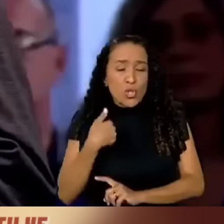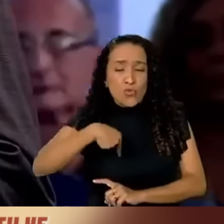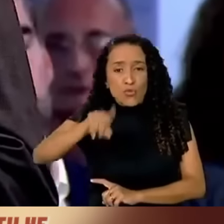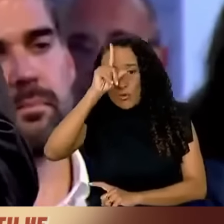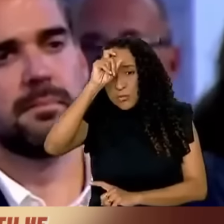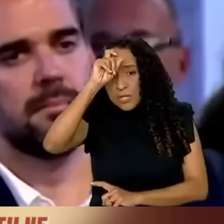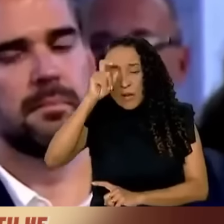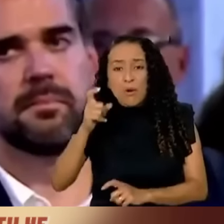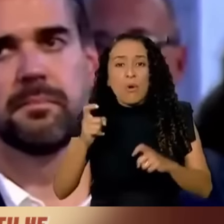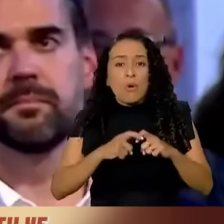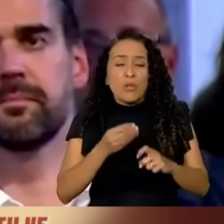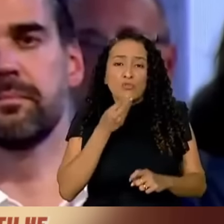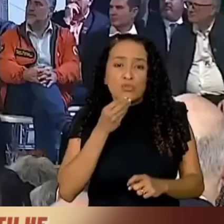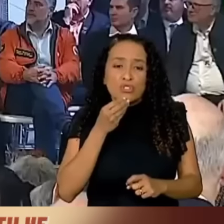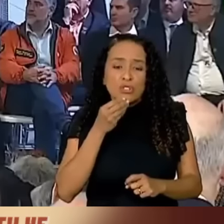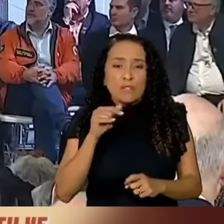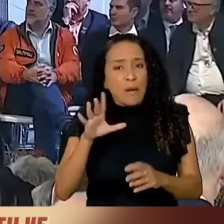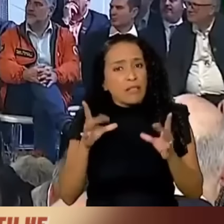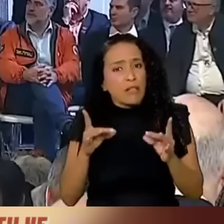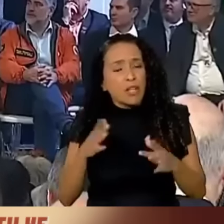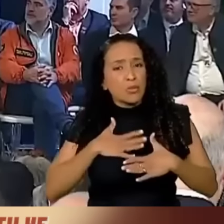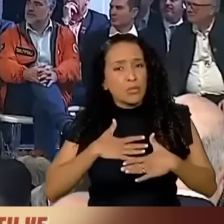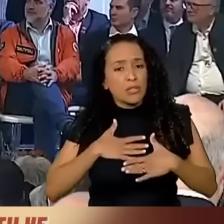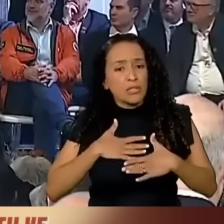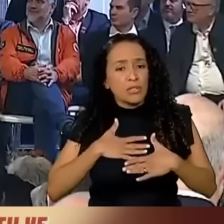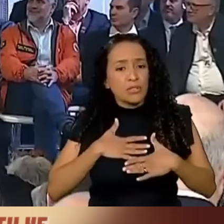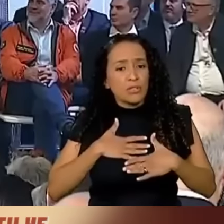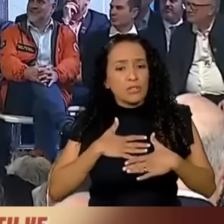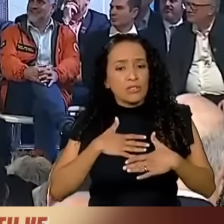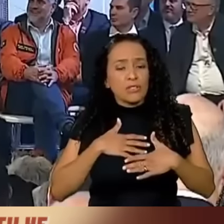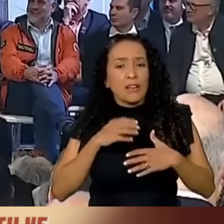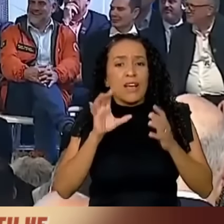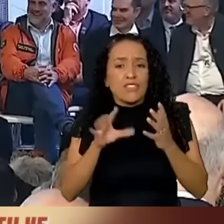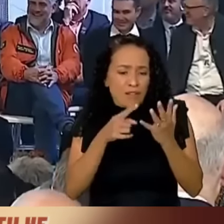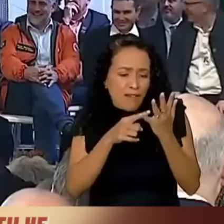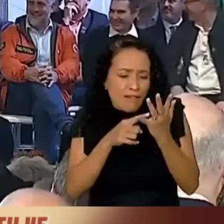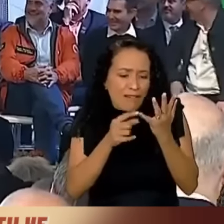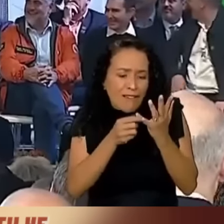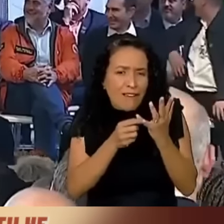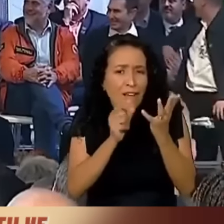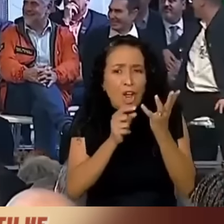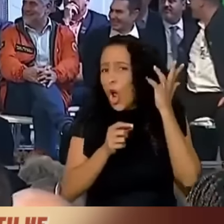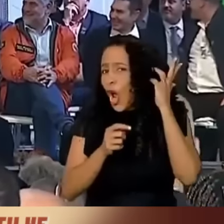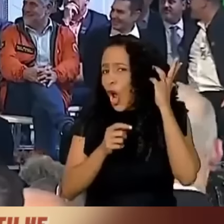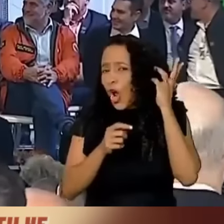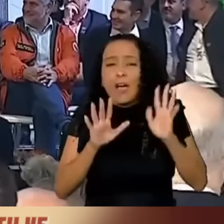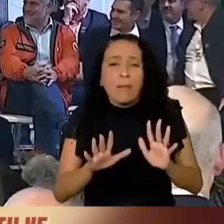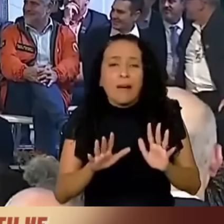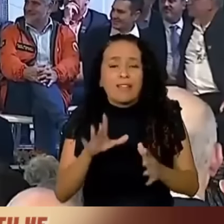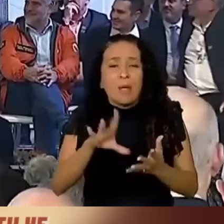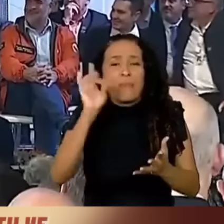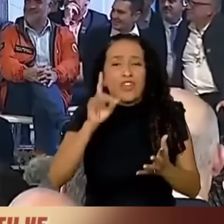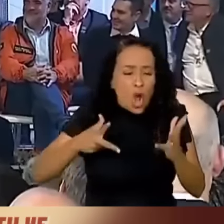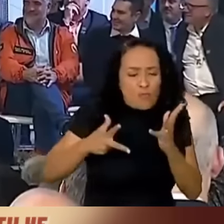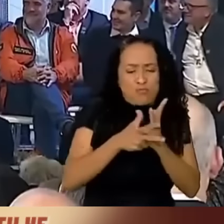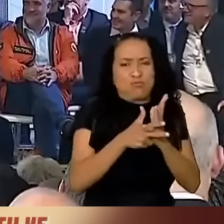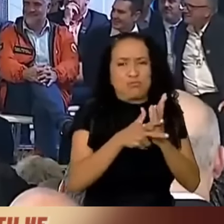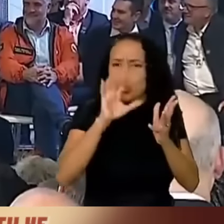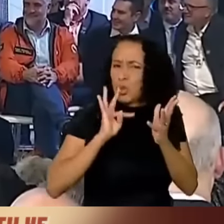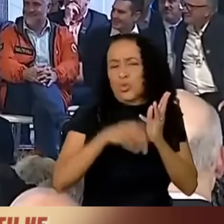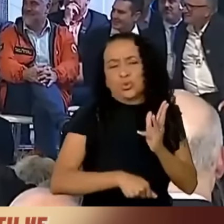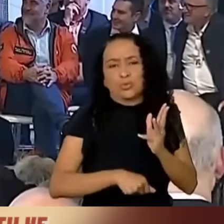hospital, o médico poderia ter sido mais delicado comigo e deixado um cotozinho para eu coçar o ouvido. Ou seja, ele preferiu meter a faca com a tesoura e